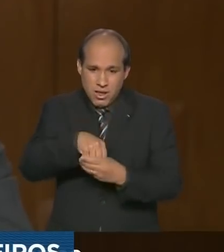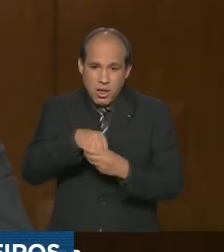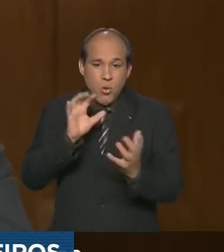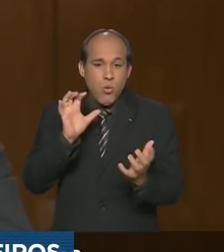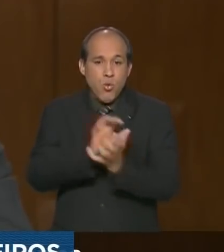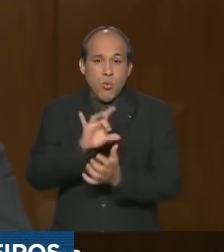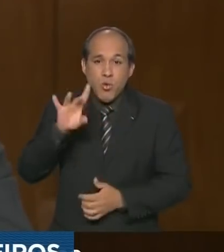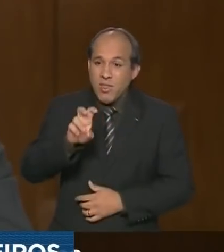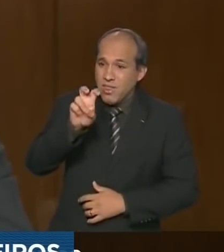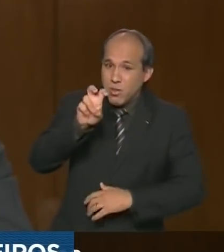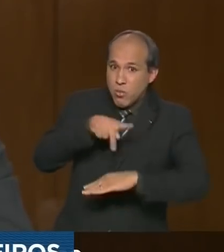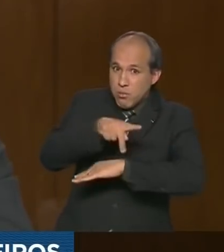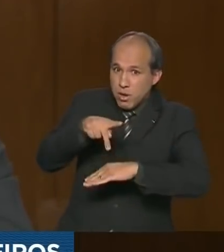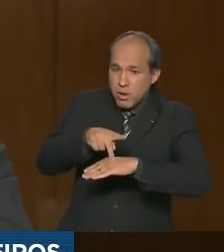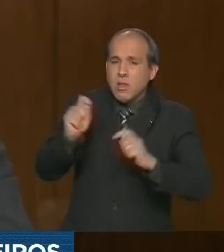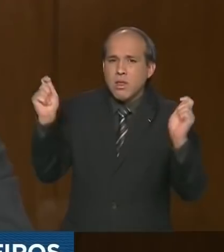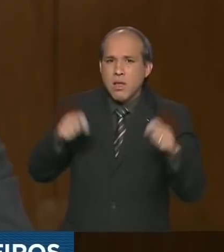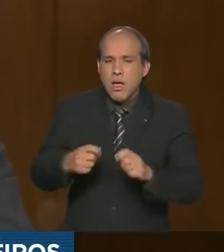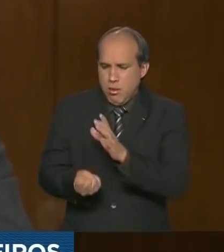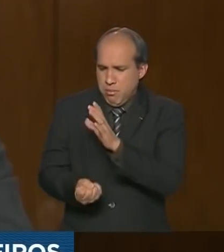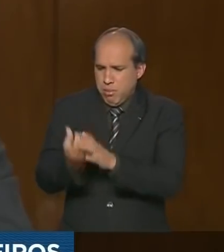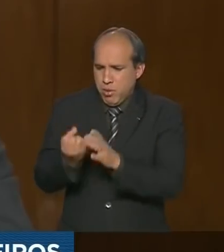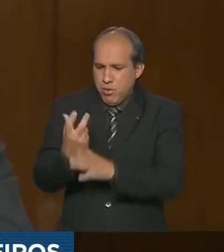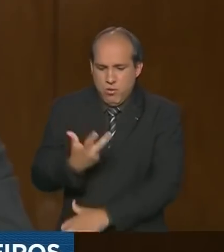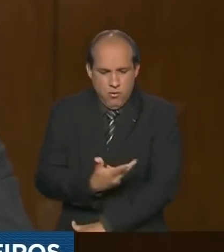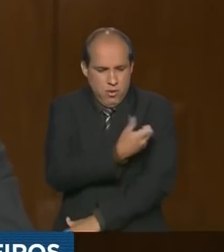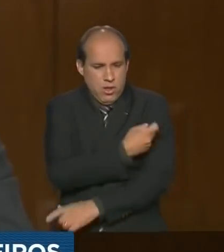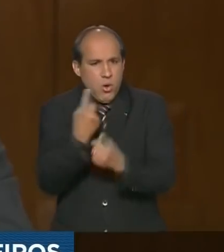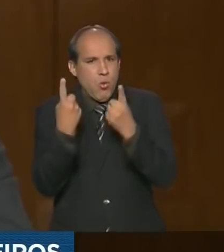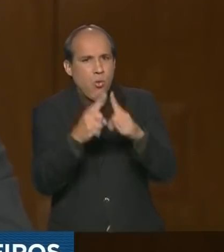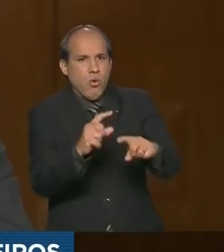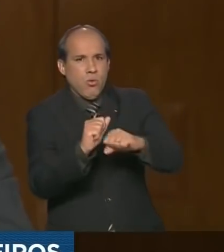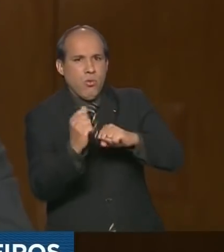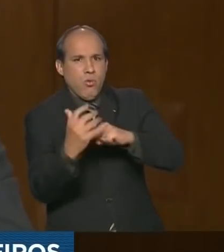elite de apenas 5 países que produzem vacina contra o Covid no mundo.